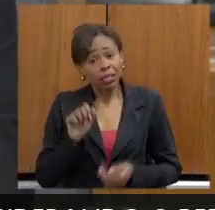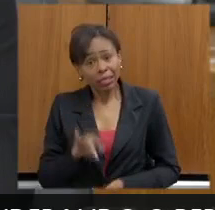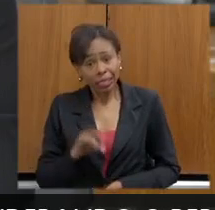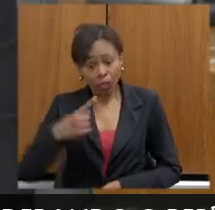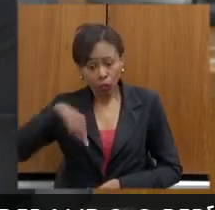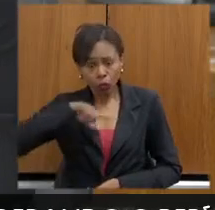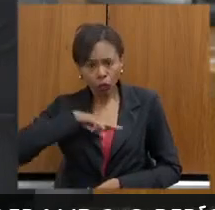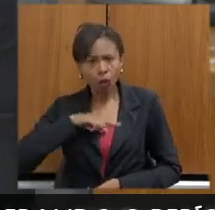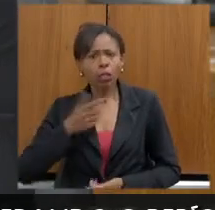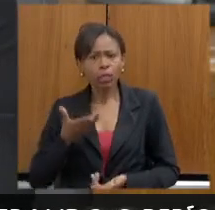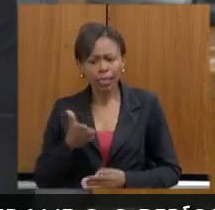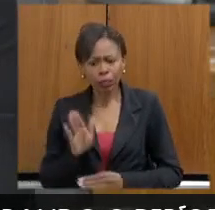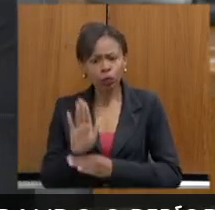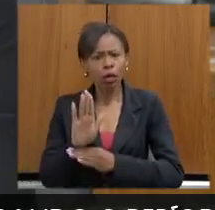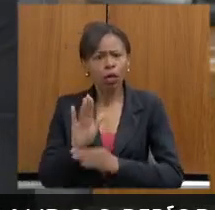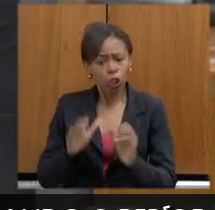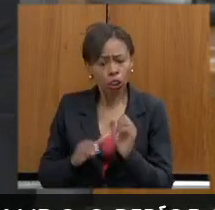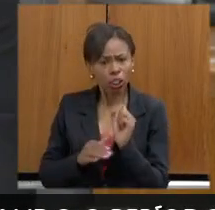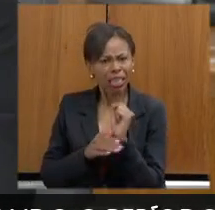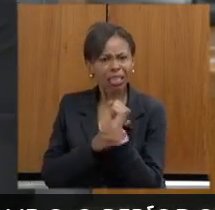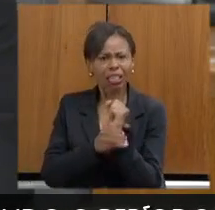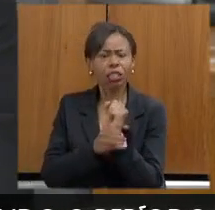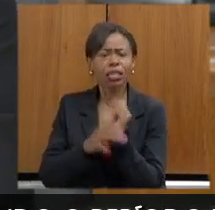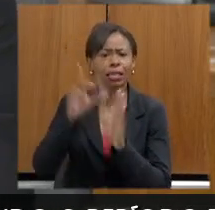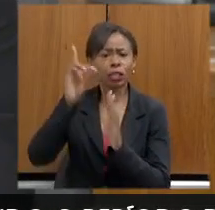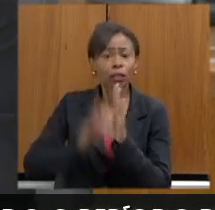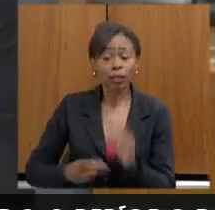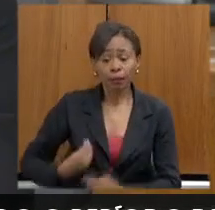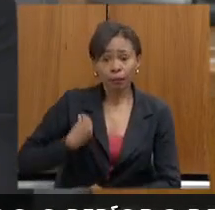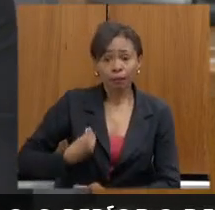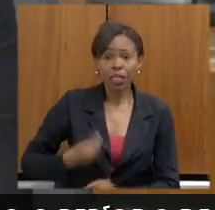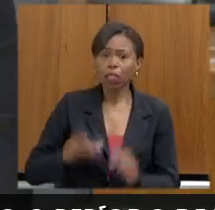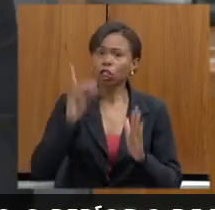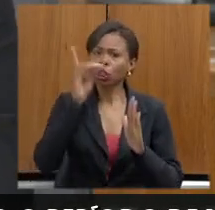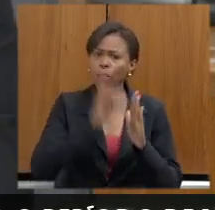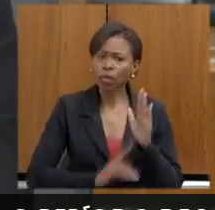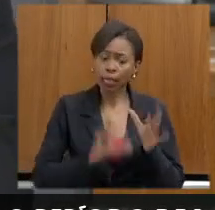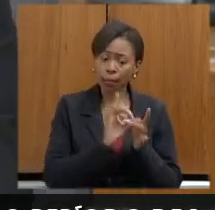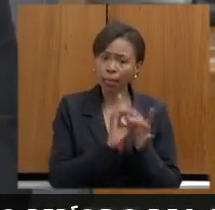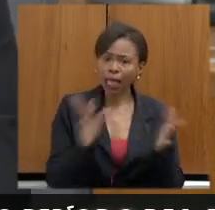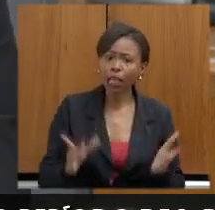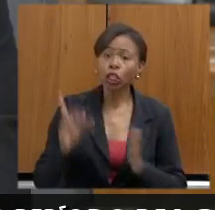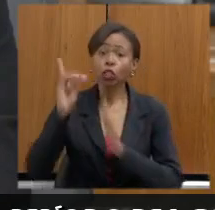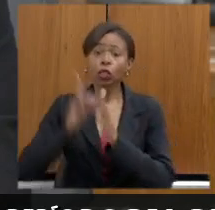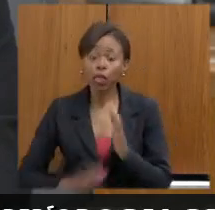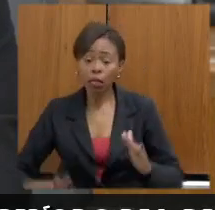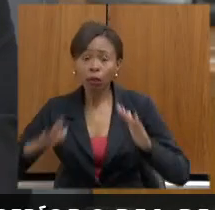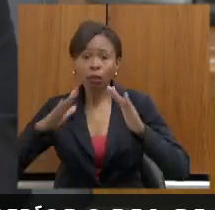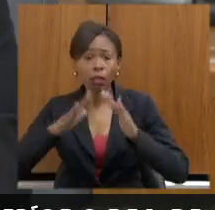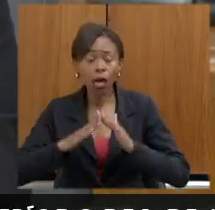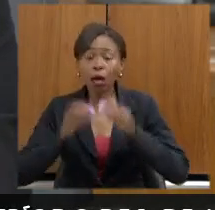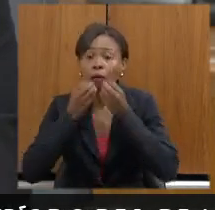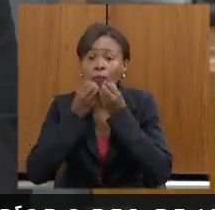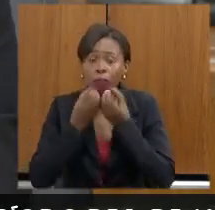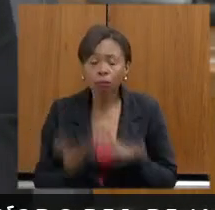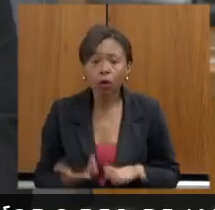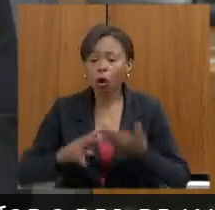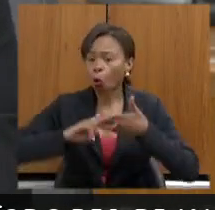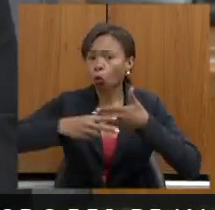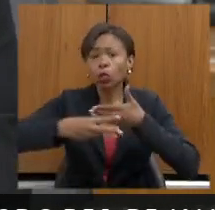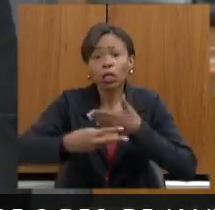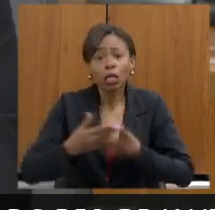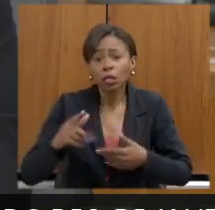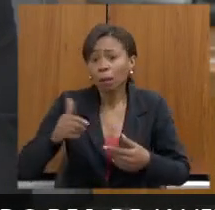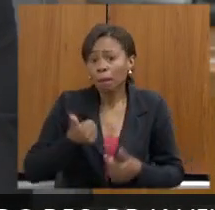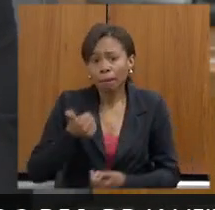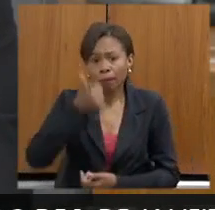tem garantido o direito à Vida o direito à liberdade o direito à propriedade o resto acontece então por isso fica